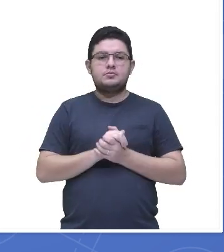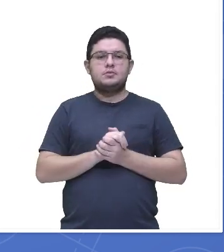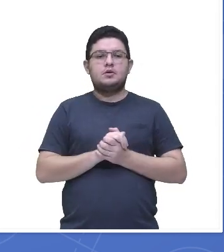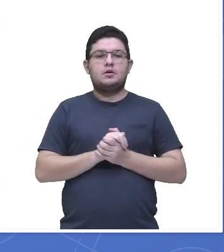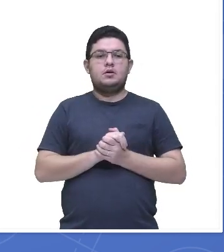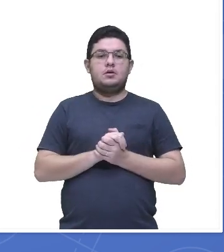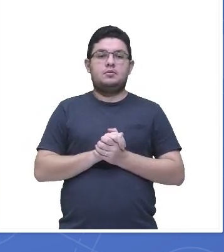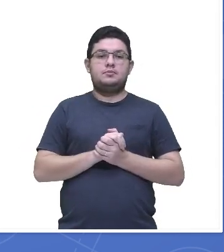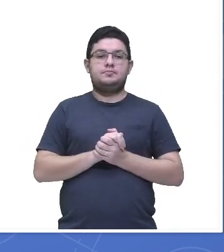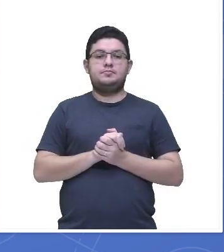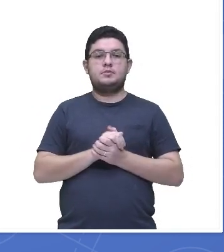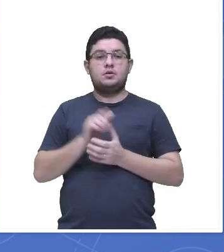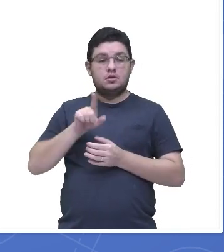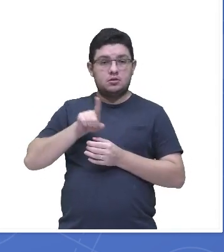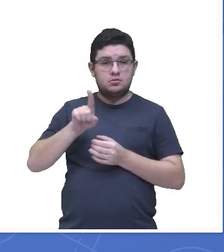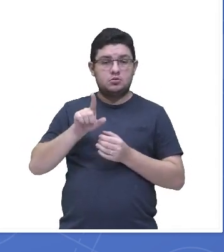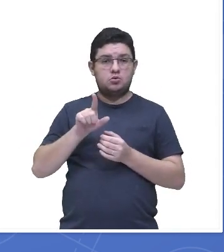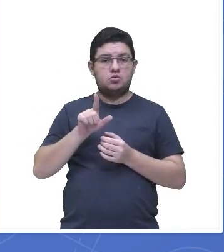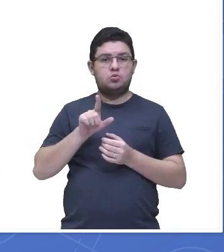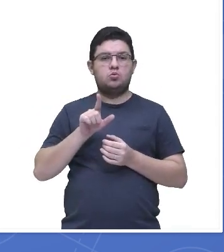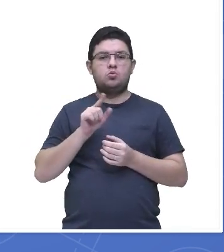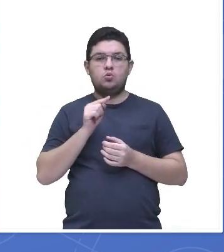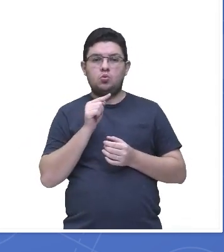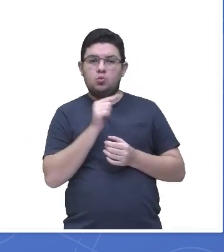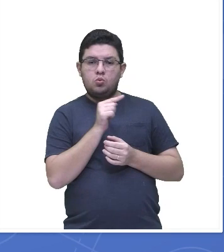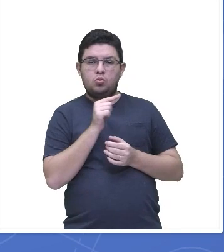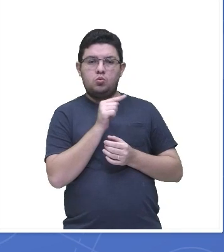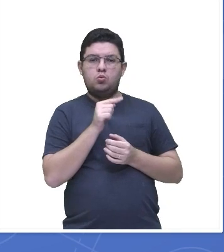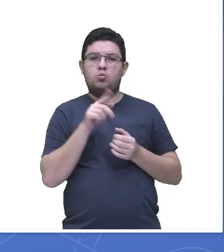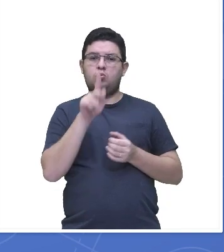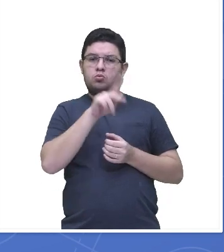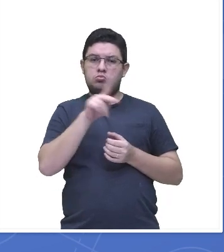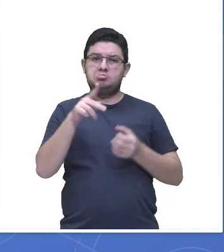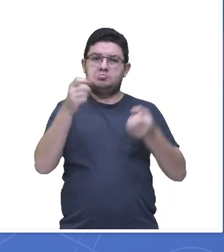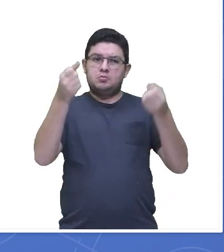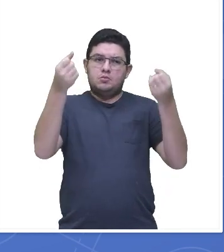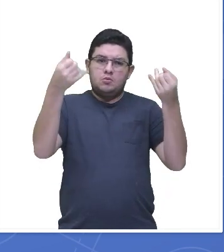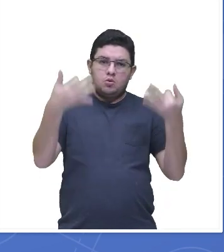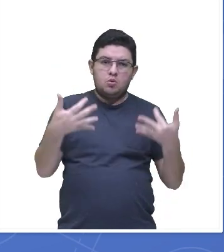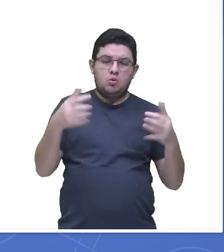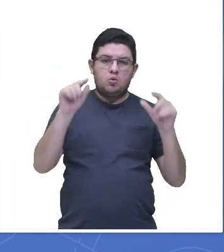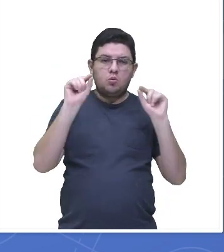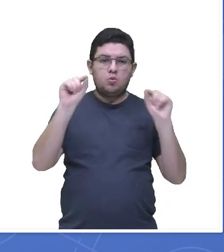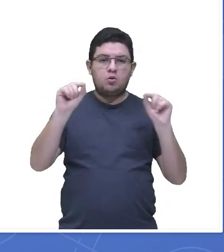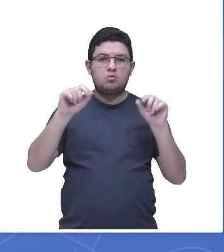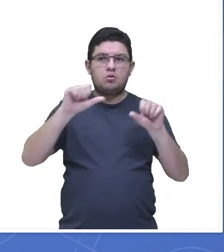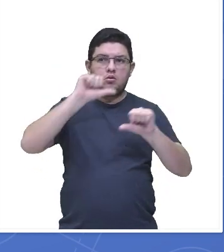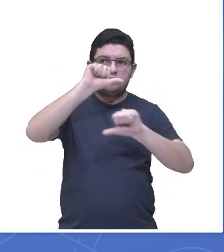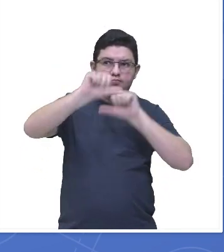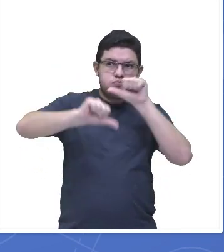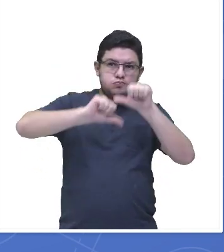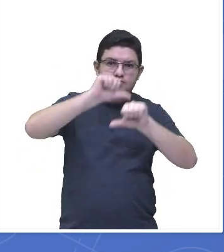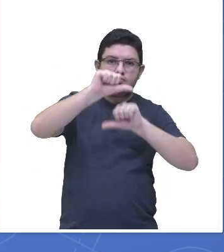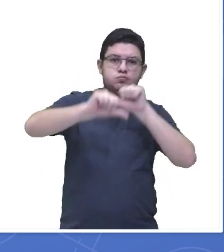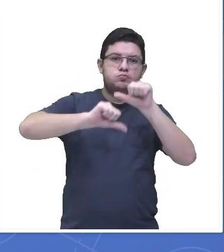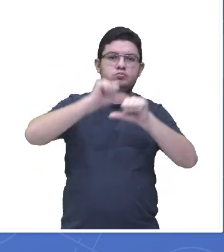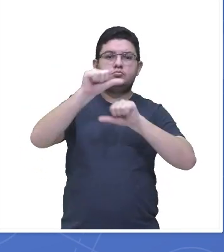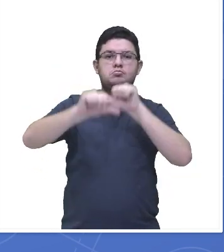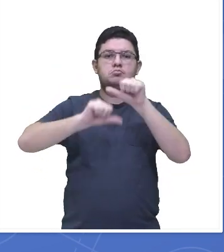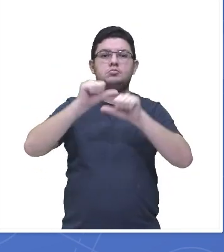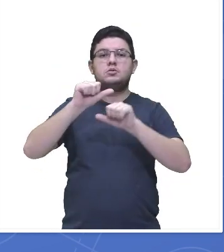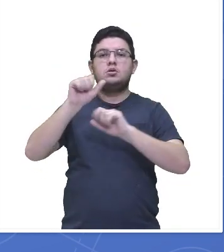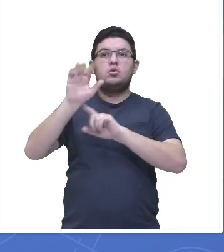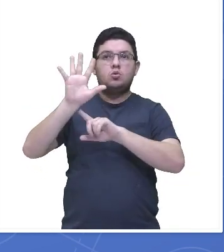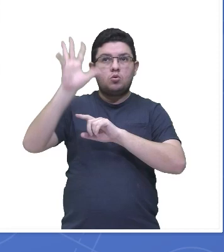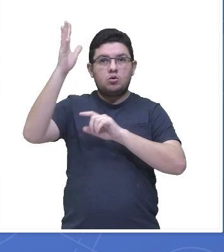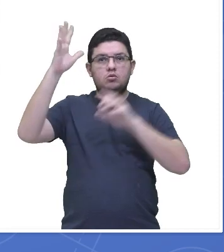das correntes de convecção na formação de chuvas, né? Mostrando que a física aí está realmente presente com você no seu cotidiano aí.